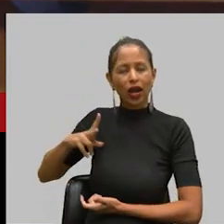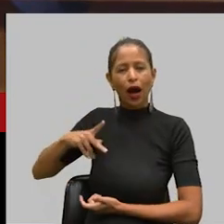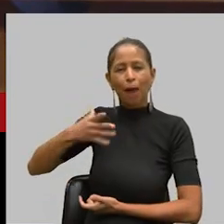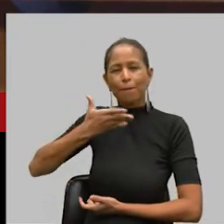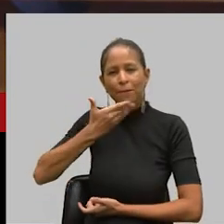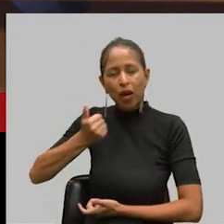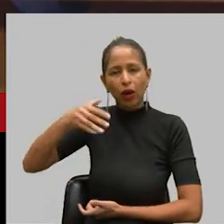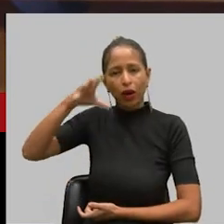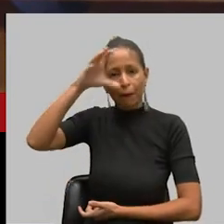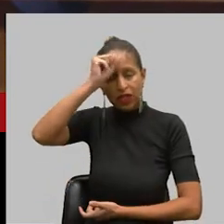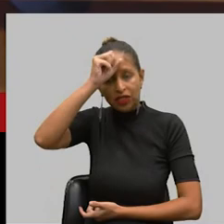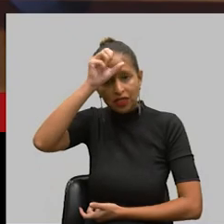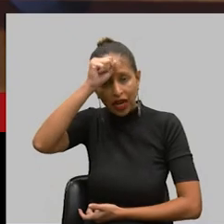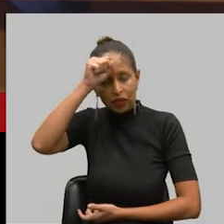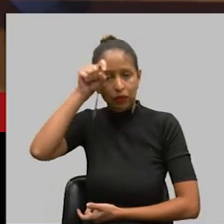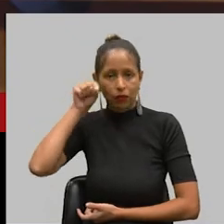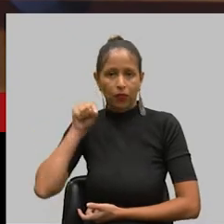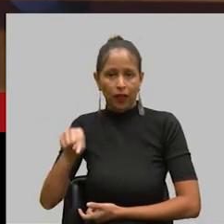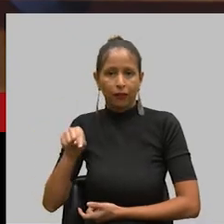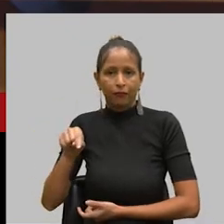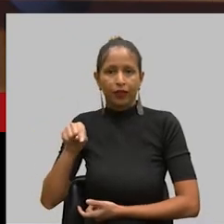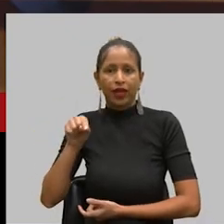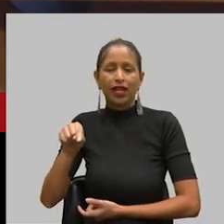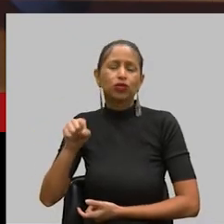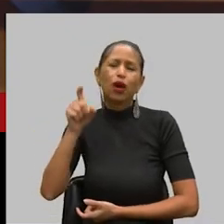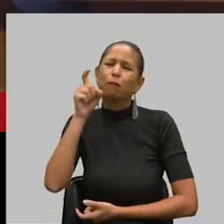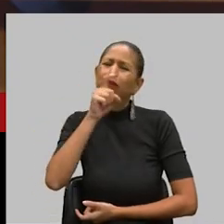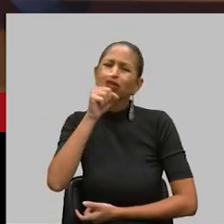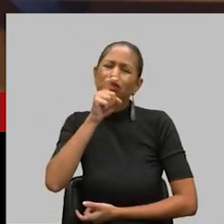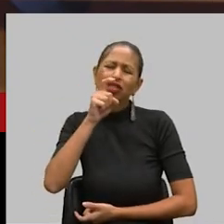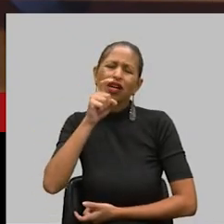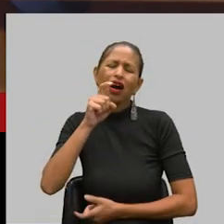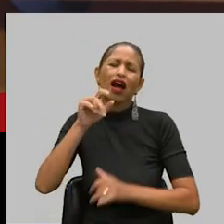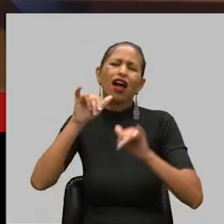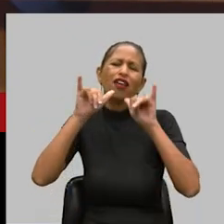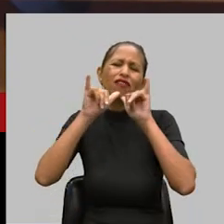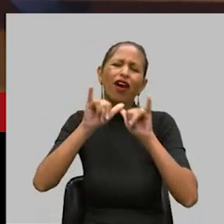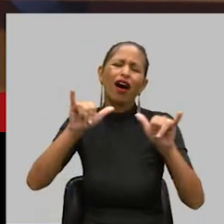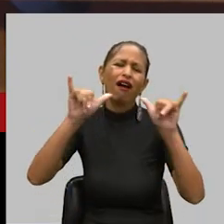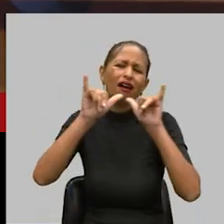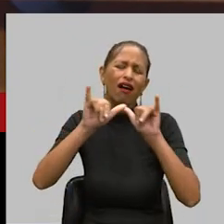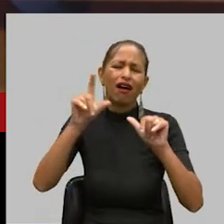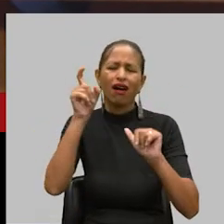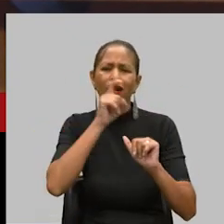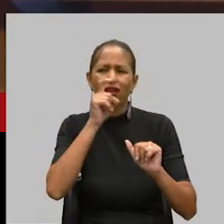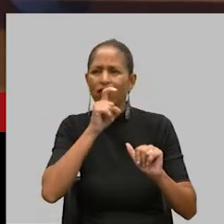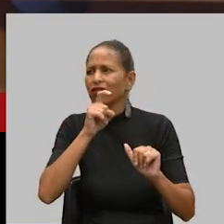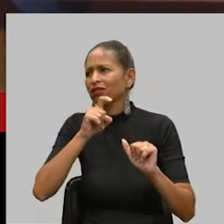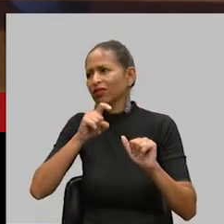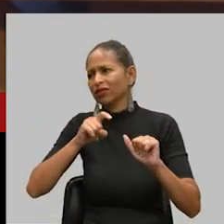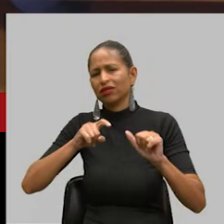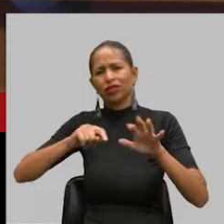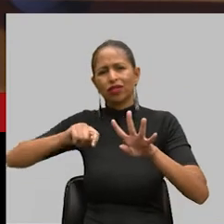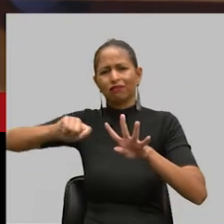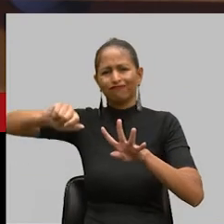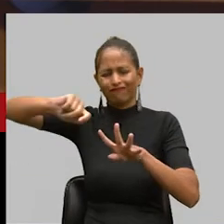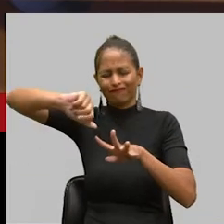aprendizado e isso é uma farça é um fake News porque a escola pública